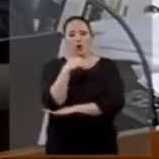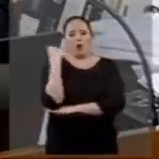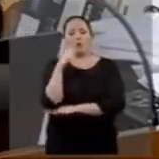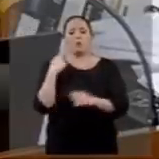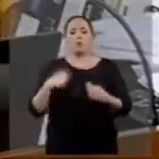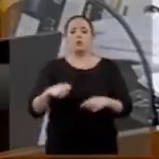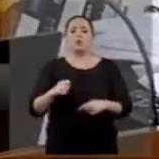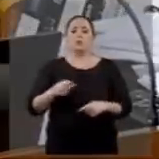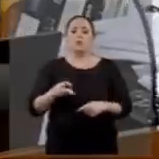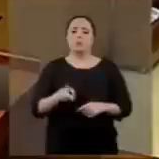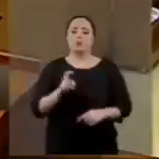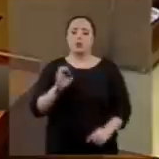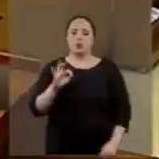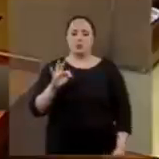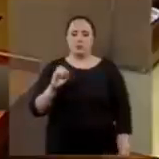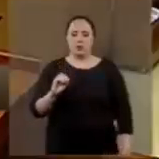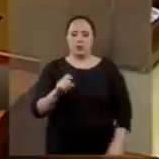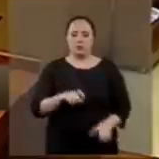efeito suspensivo.